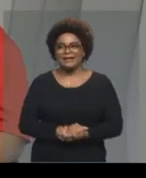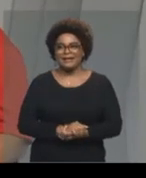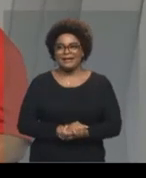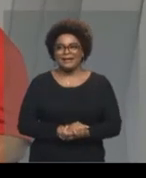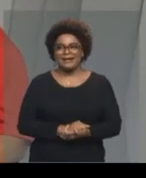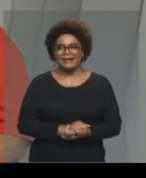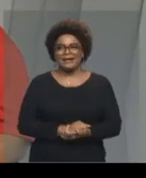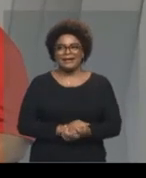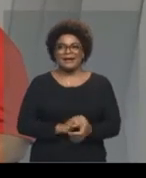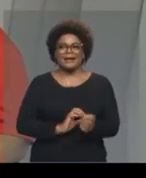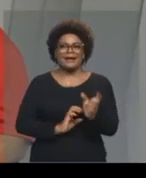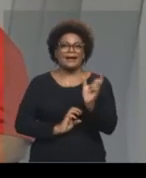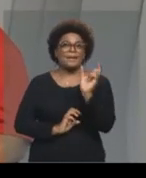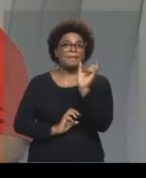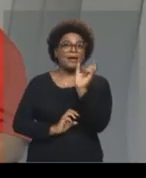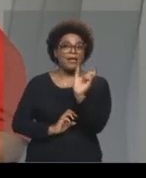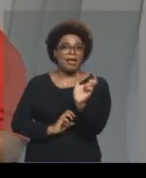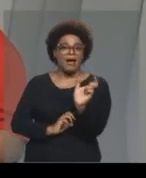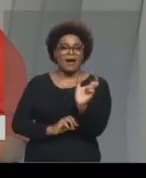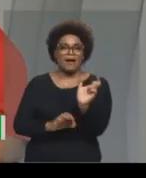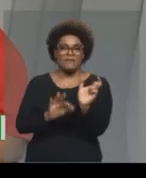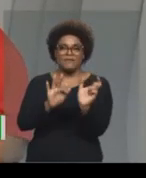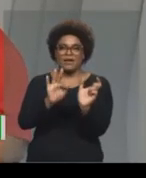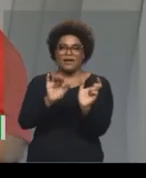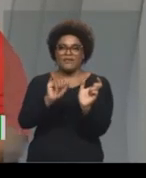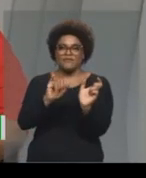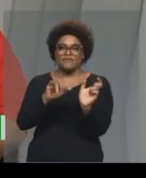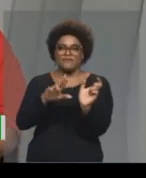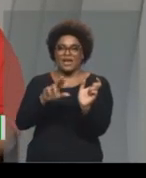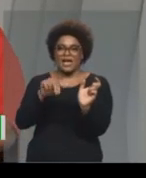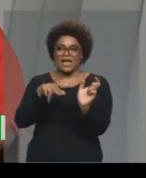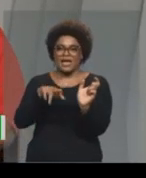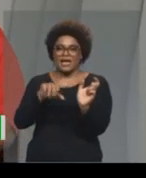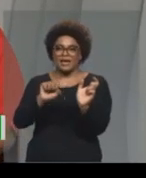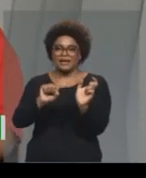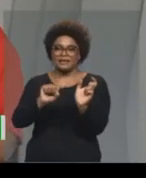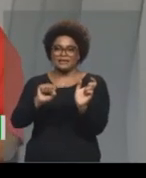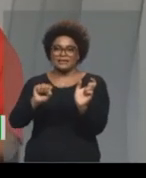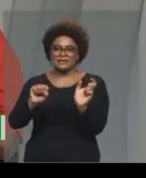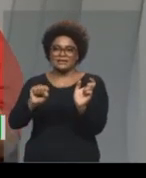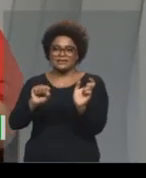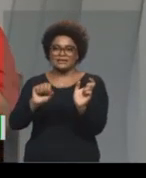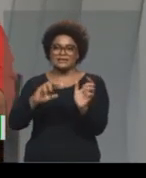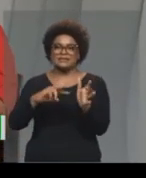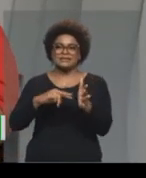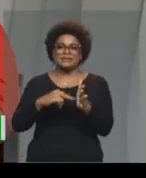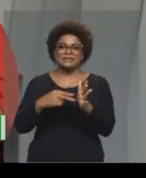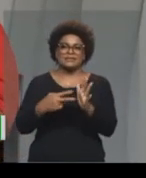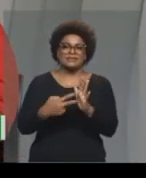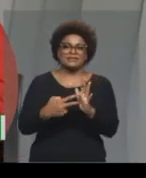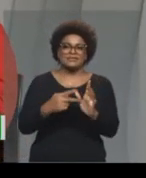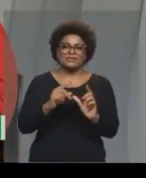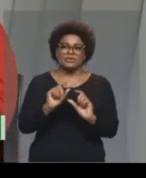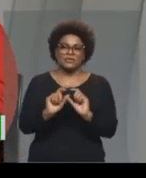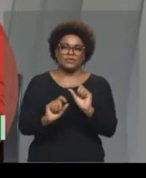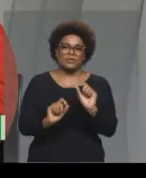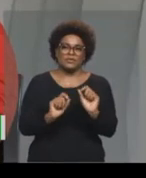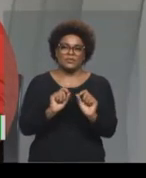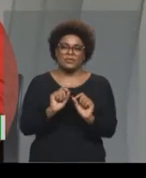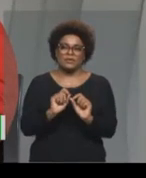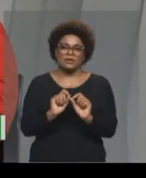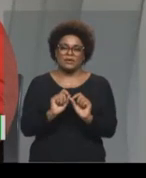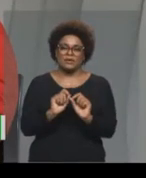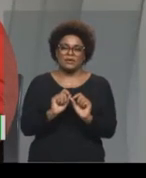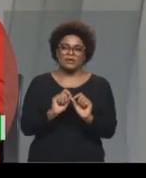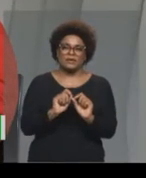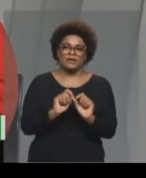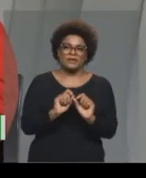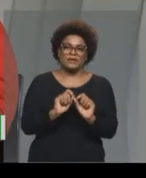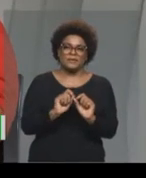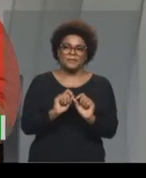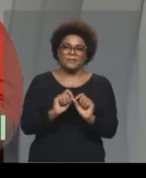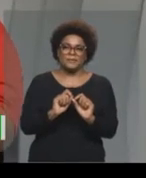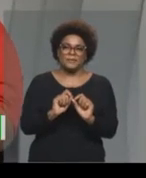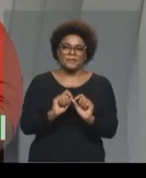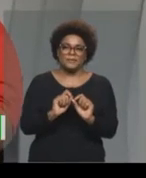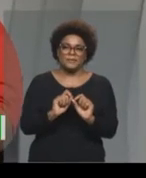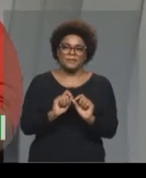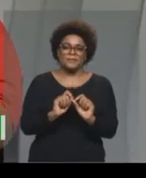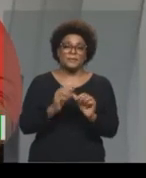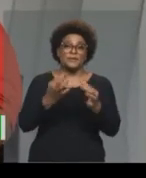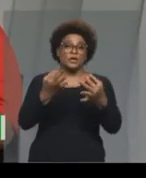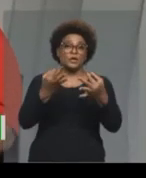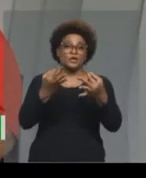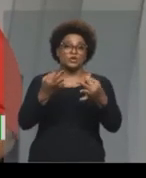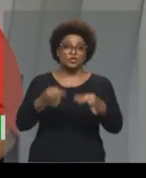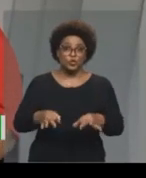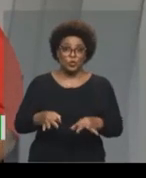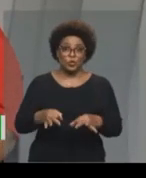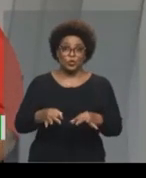palavra fairness, pessoal, vem de fair, que é essa primeira partícula da palavra que significa justo,